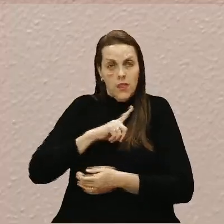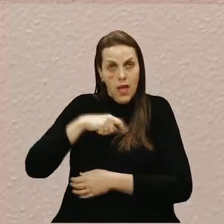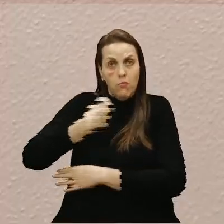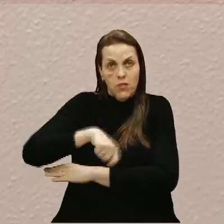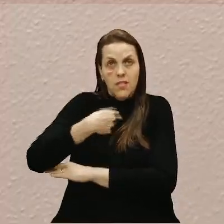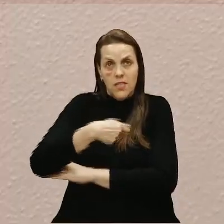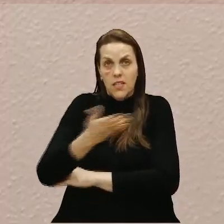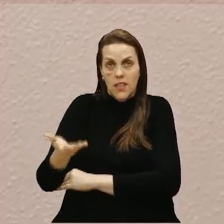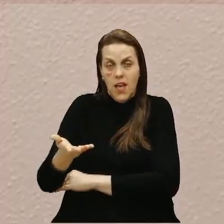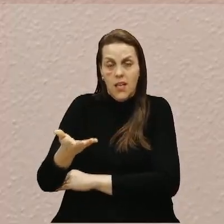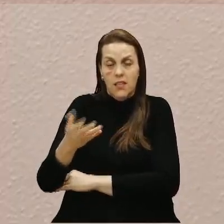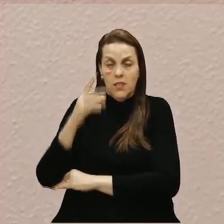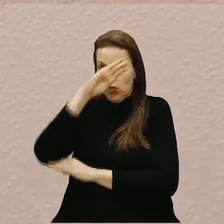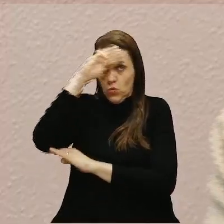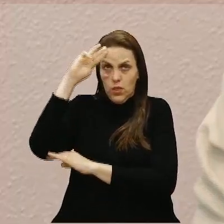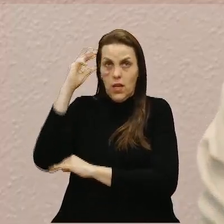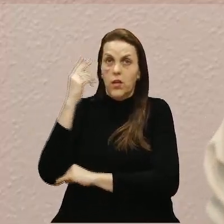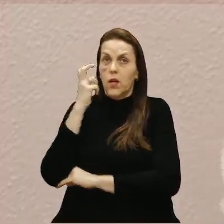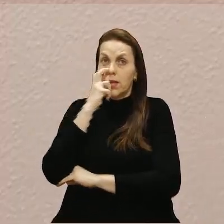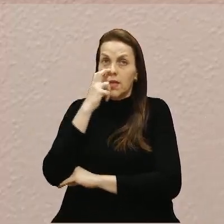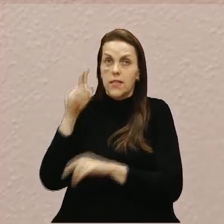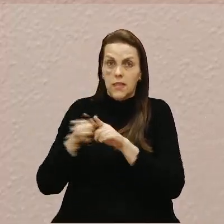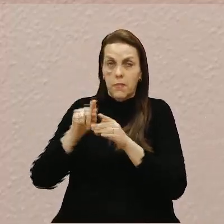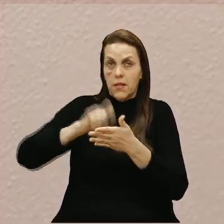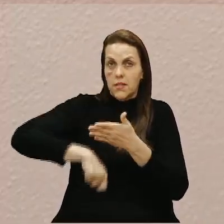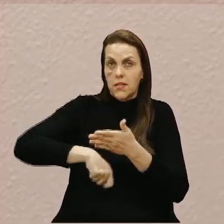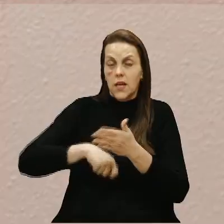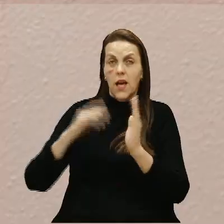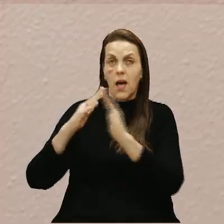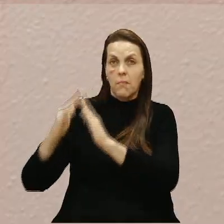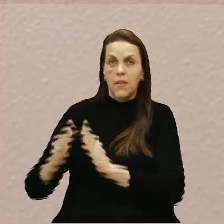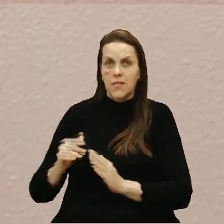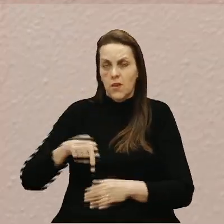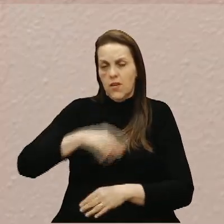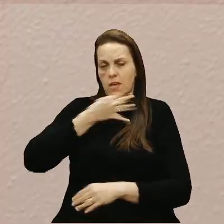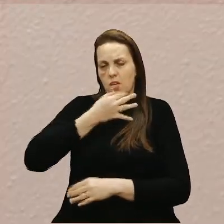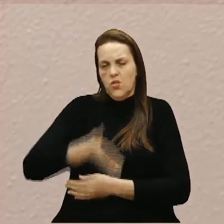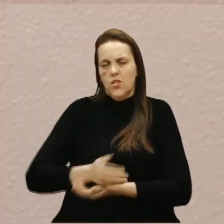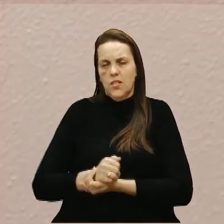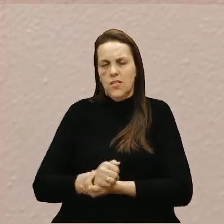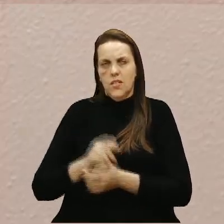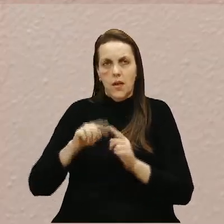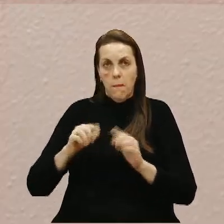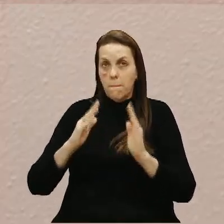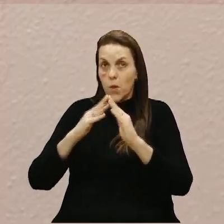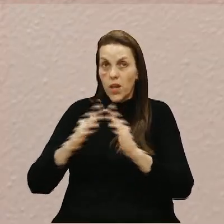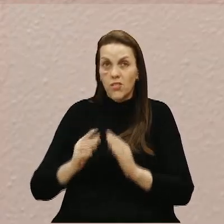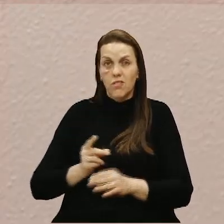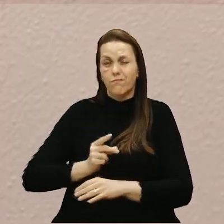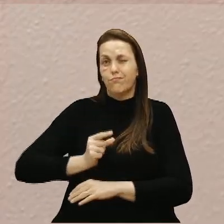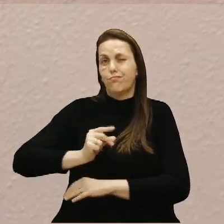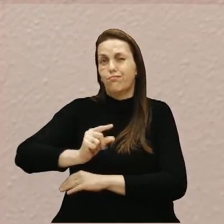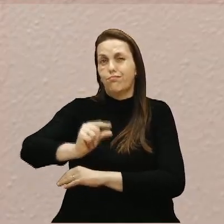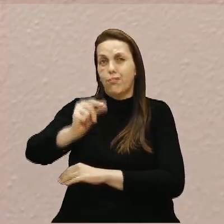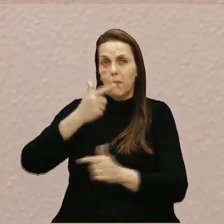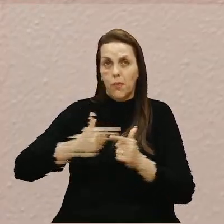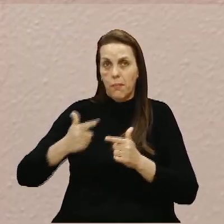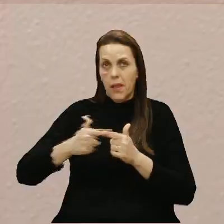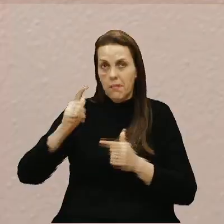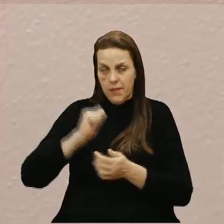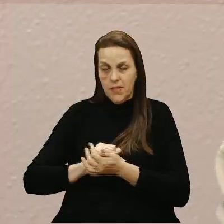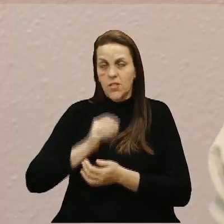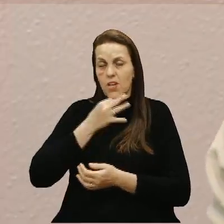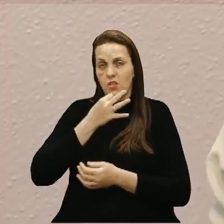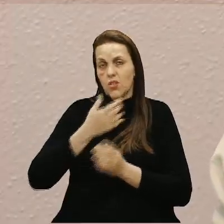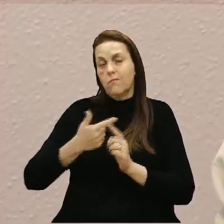Juliano, vereadora Andressa, que assinou esse pedido também, de habitação na nossa cidade. A questão de moradias é um problema crônico de Caxias. Isso não é